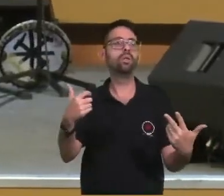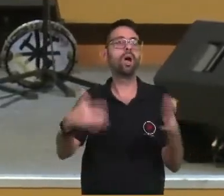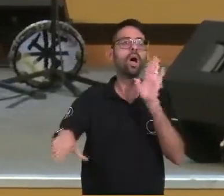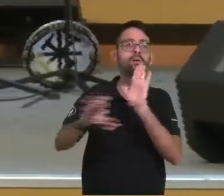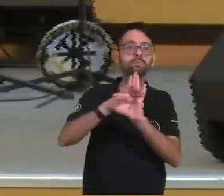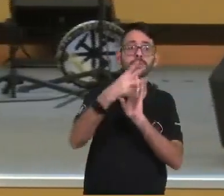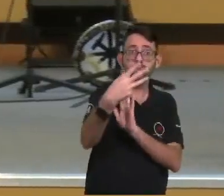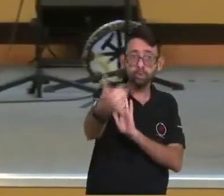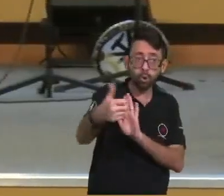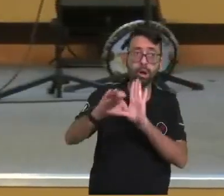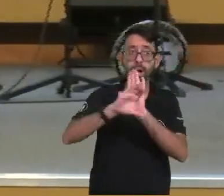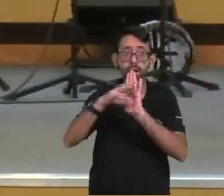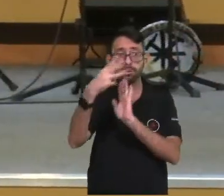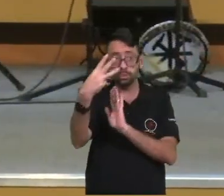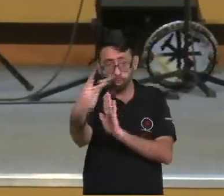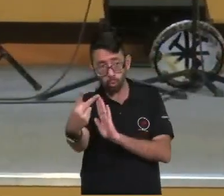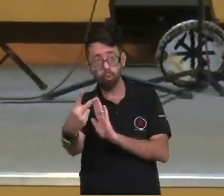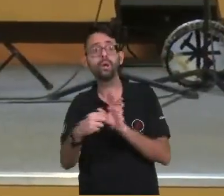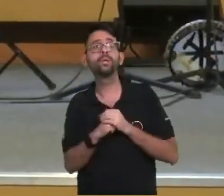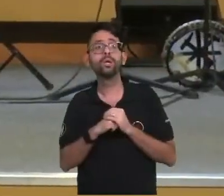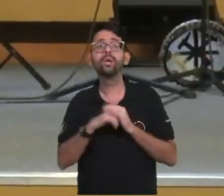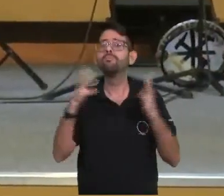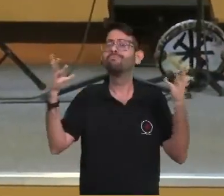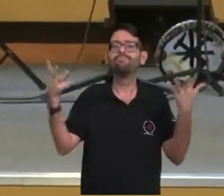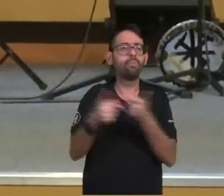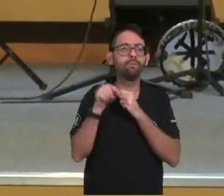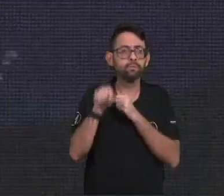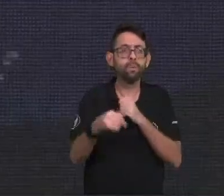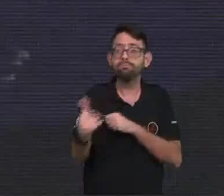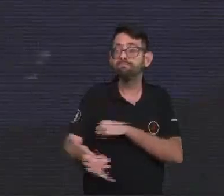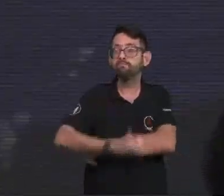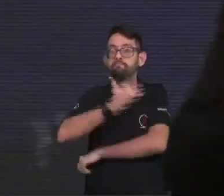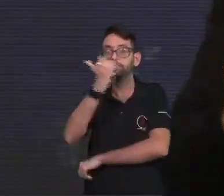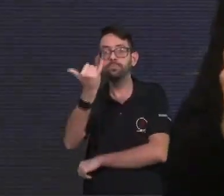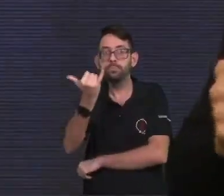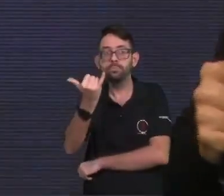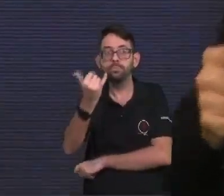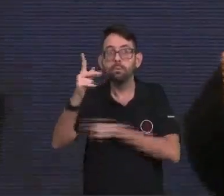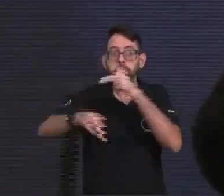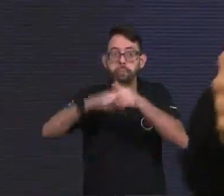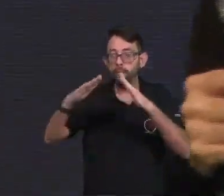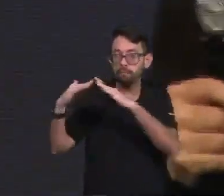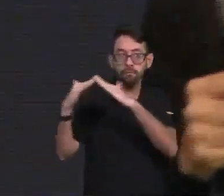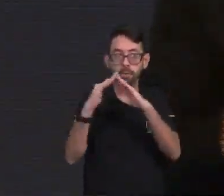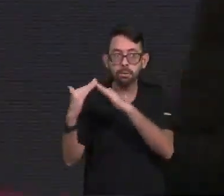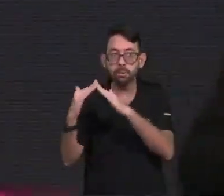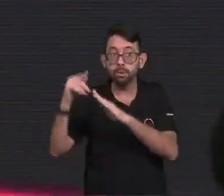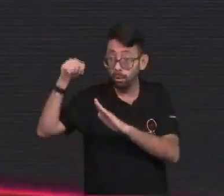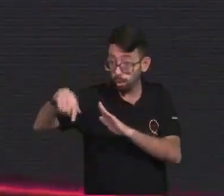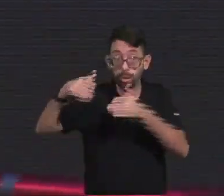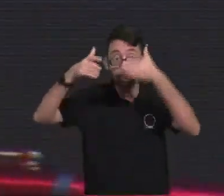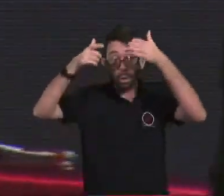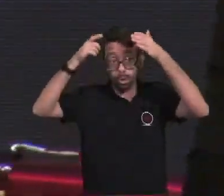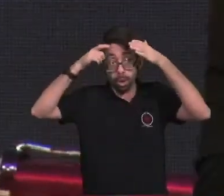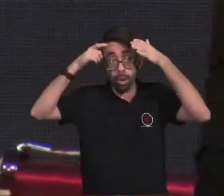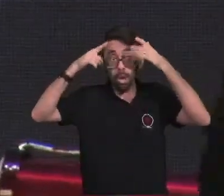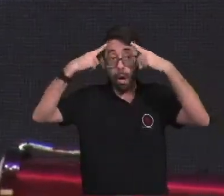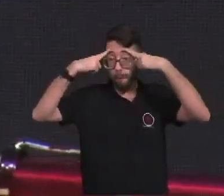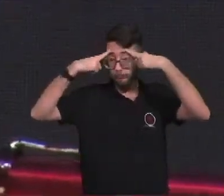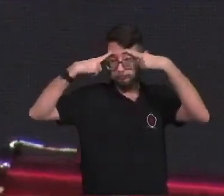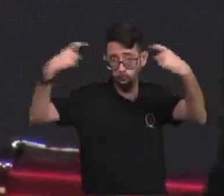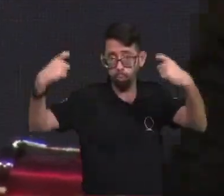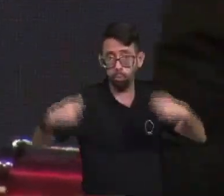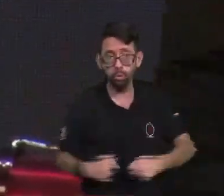indo para o 32. Que maravilha! Quando de repente a nação vizinha, o tal do Senaqueribe, um cara violentíssimo,